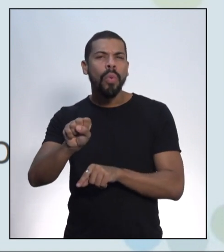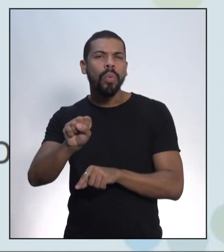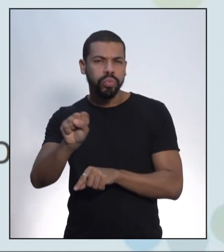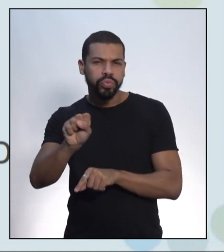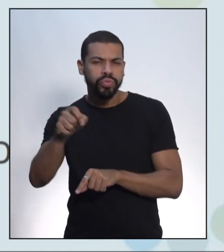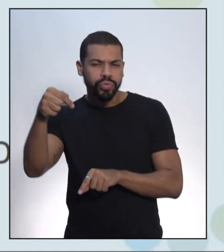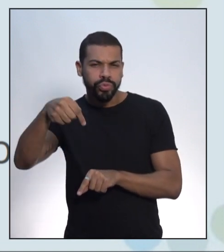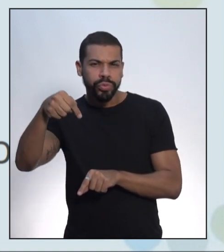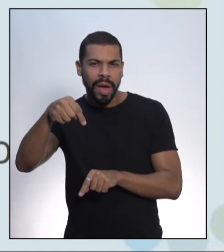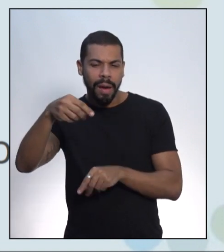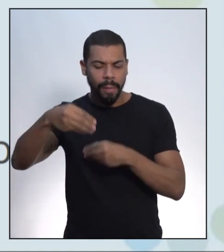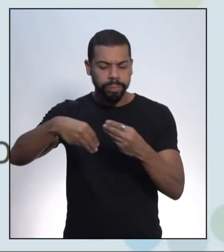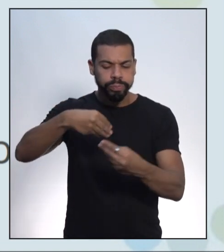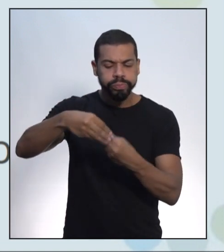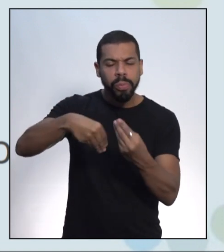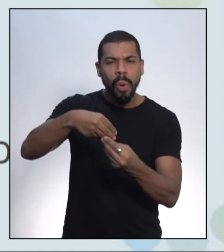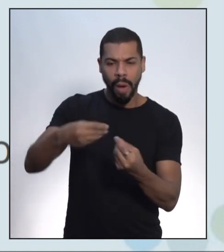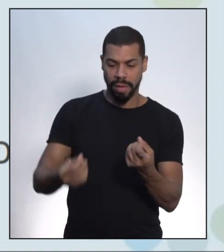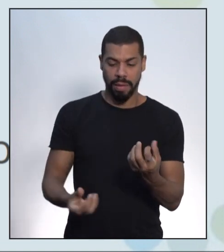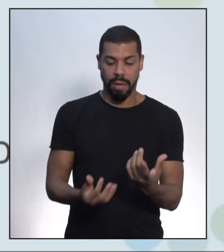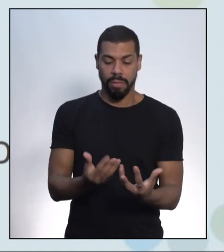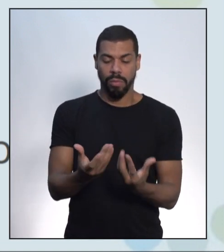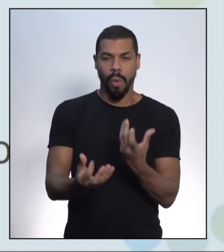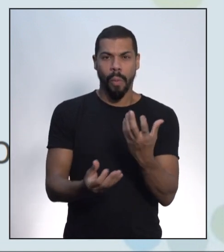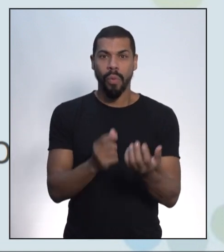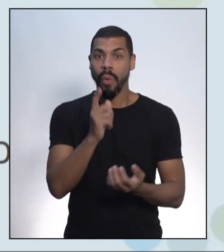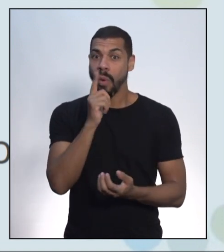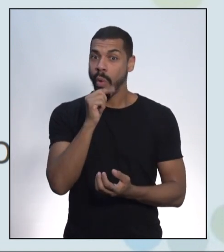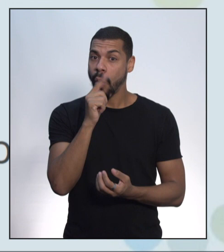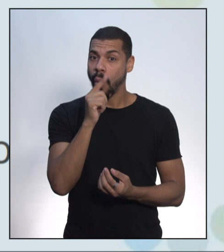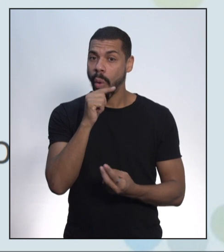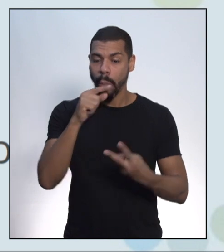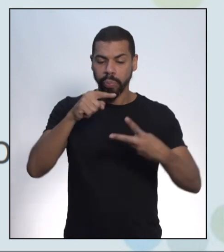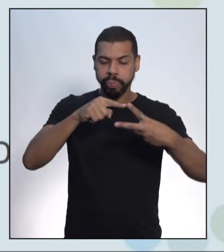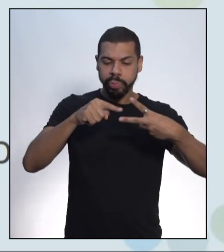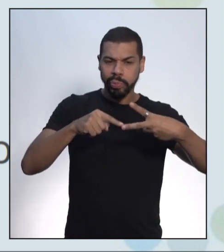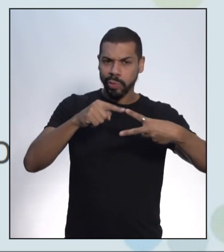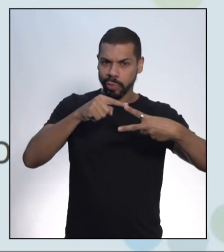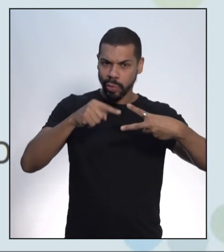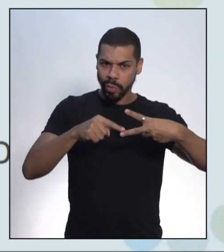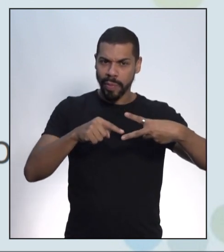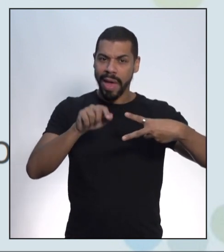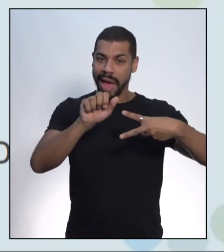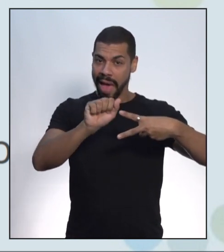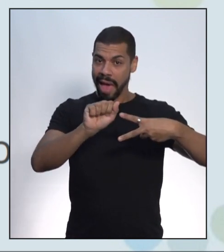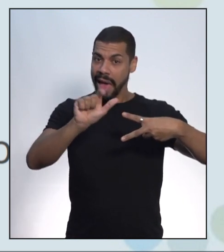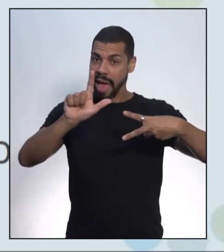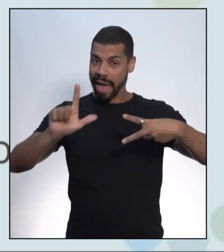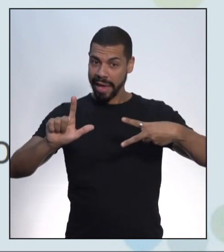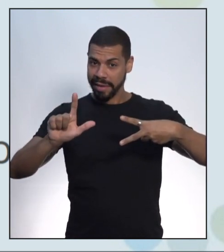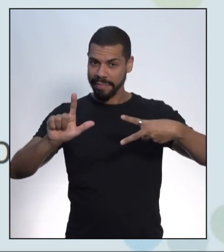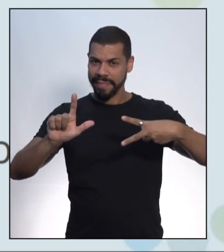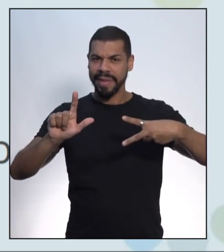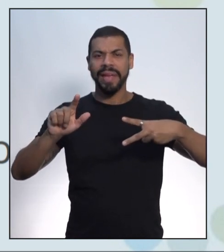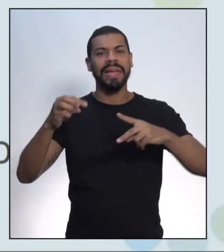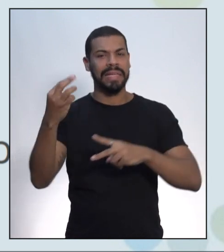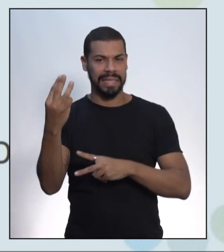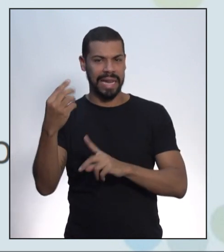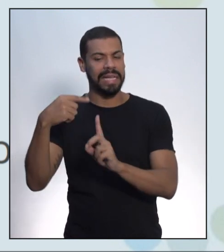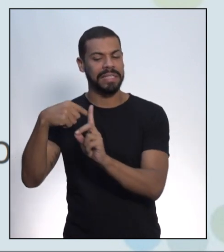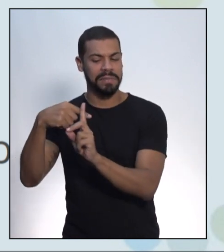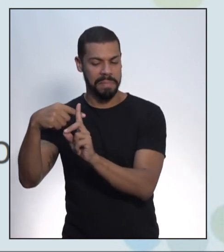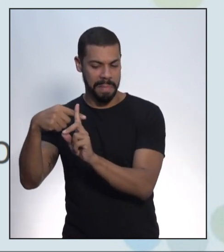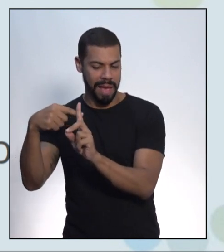vai reagir em água, né, dando o quê? Dois tipos de íons, né? O Al3+, que é o